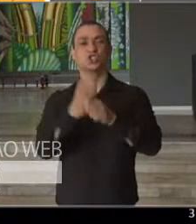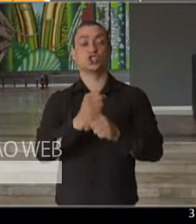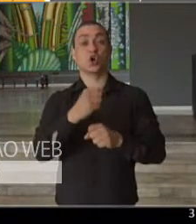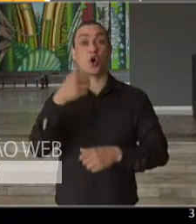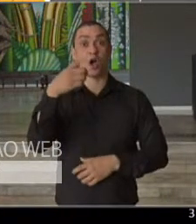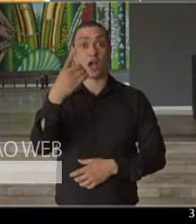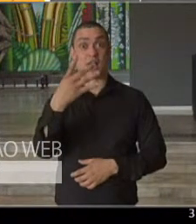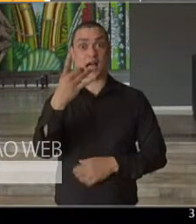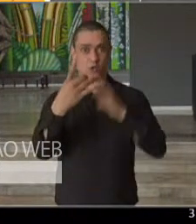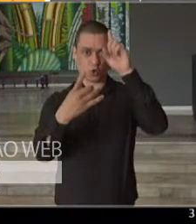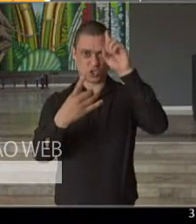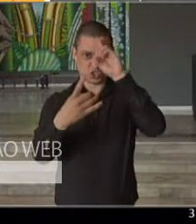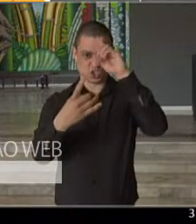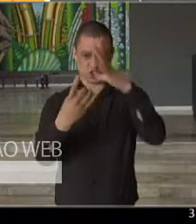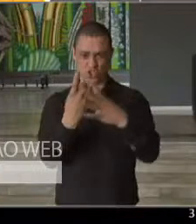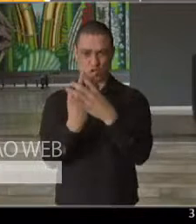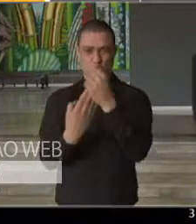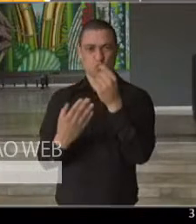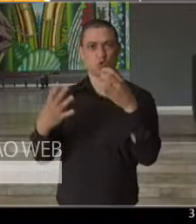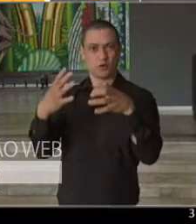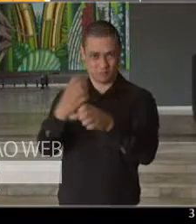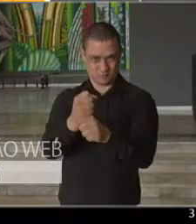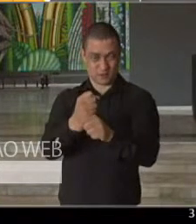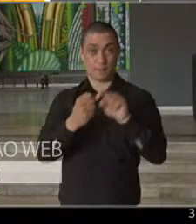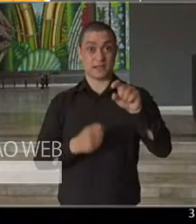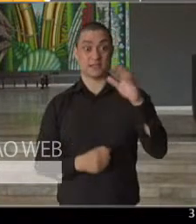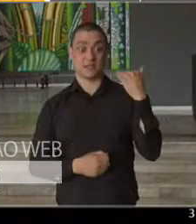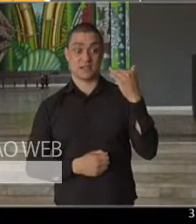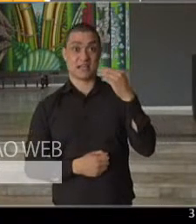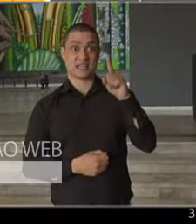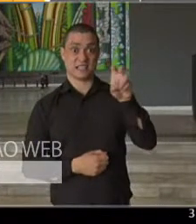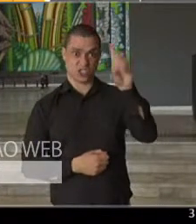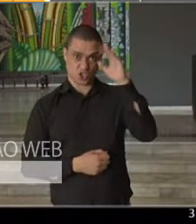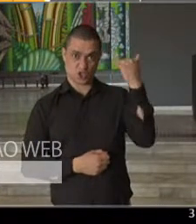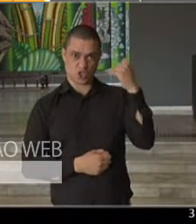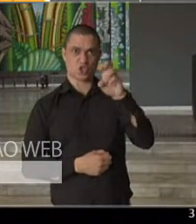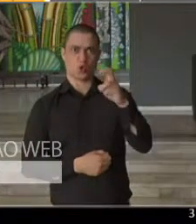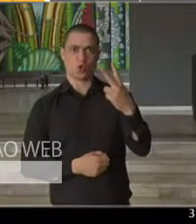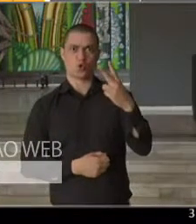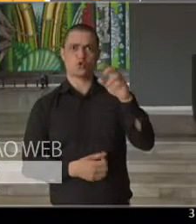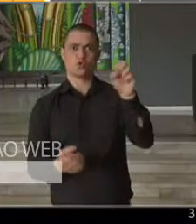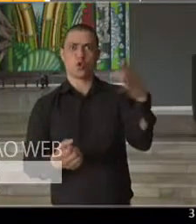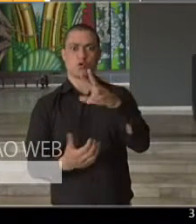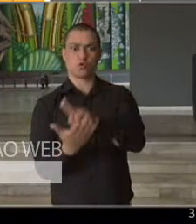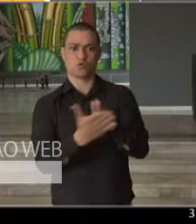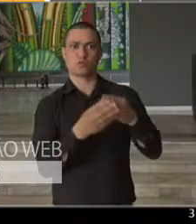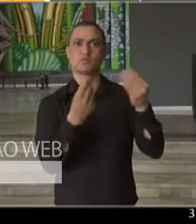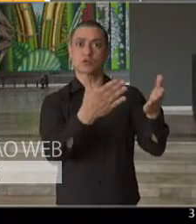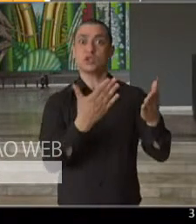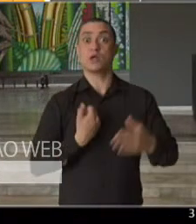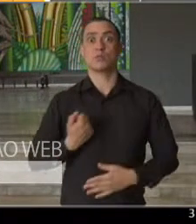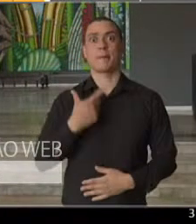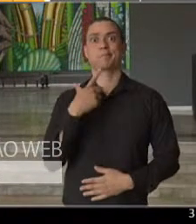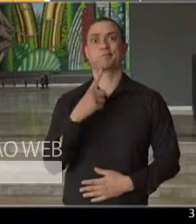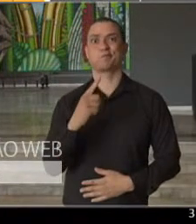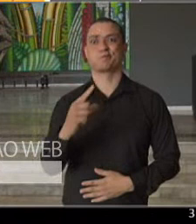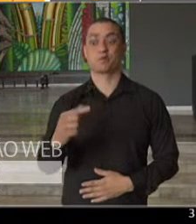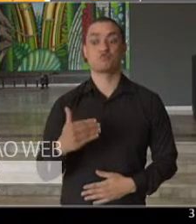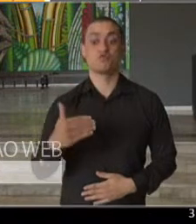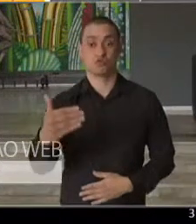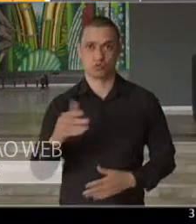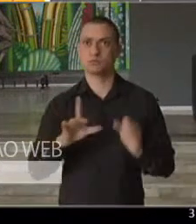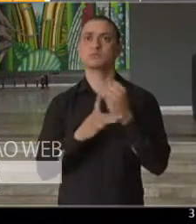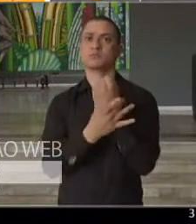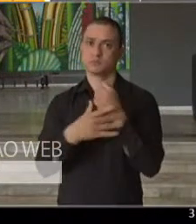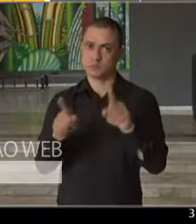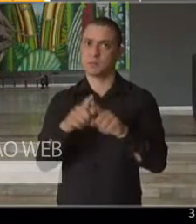que os 52 leitos instalados na região ao longo da última quinzena já reproduzem um número muito impactante que pode dar uma segurança no que